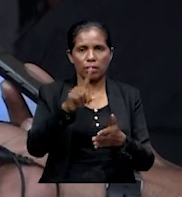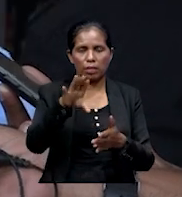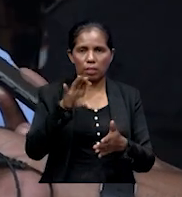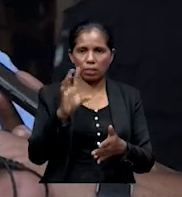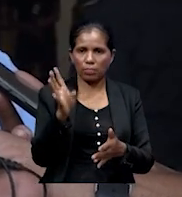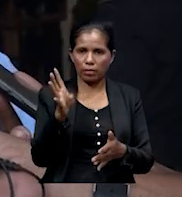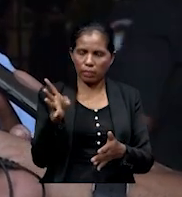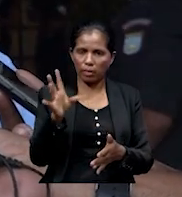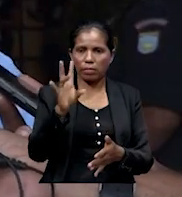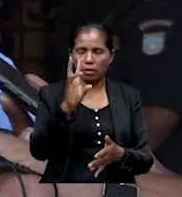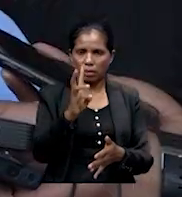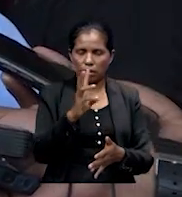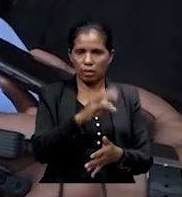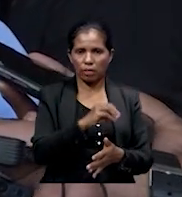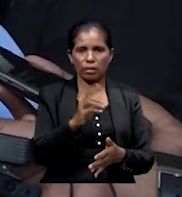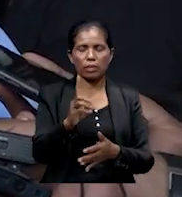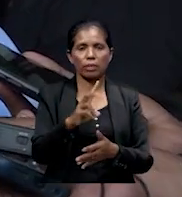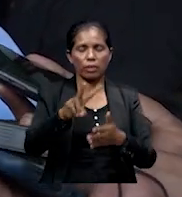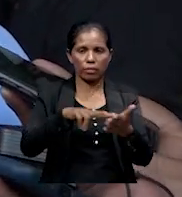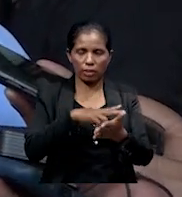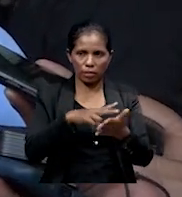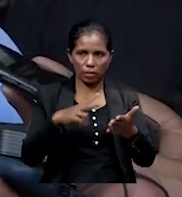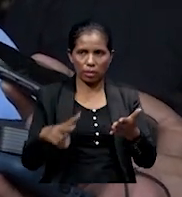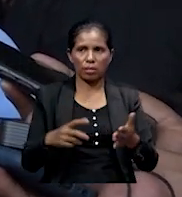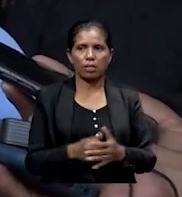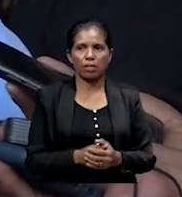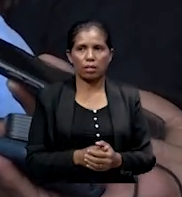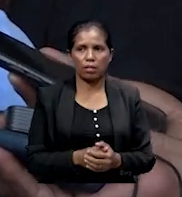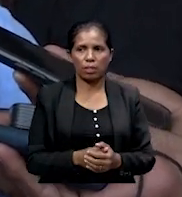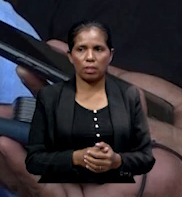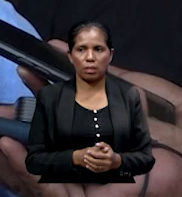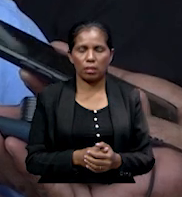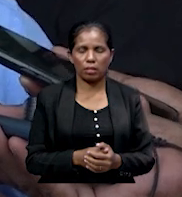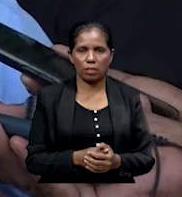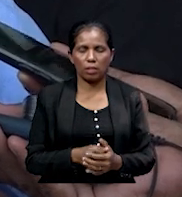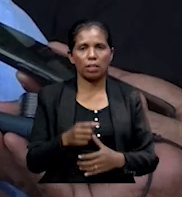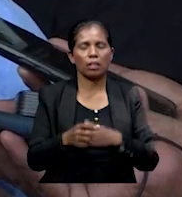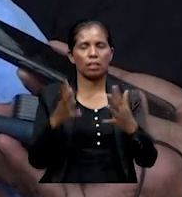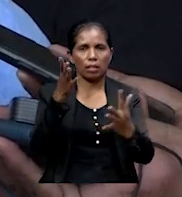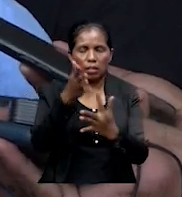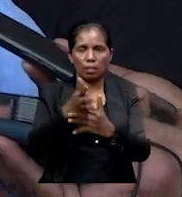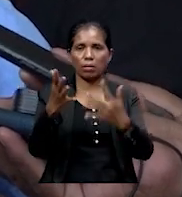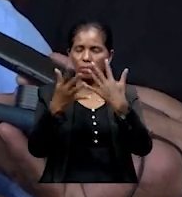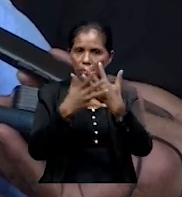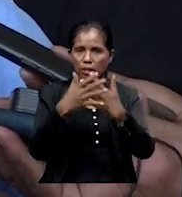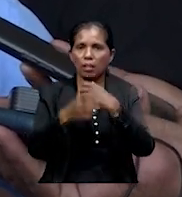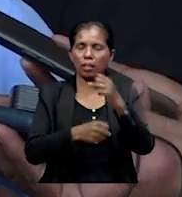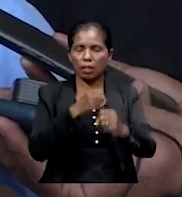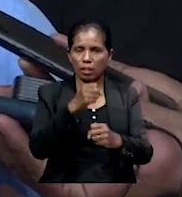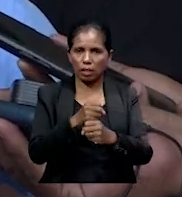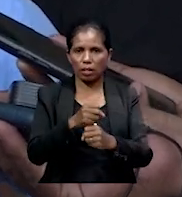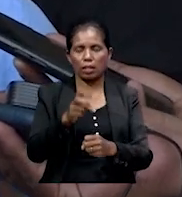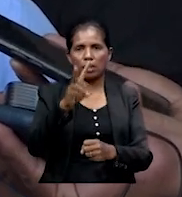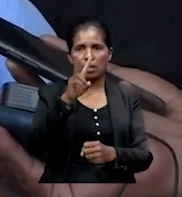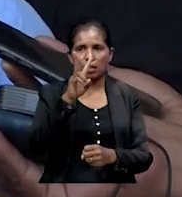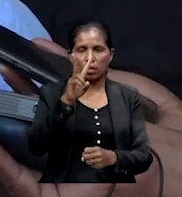depois dano com violência a nia moldura pena né 2 até 8 anos hare kata kida né 2 até 8 anos